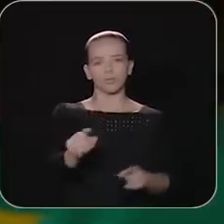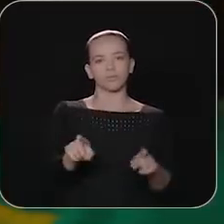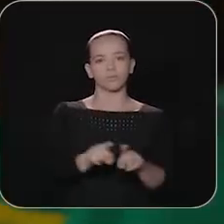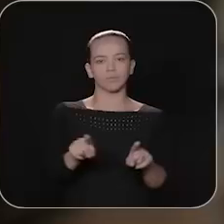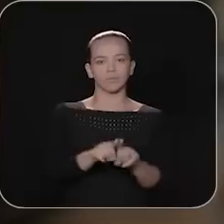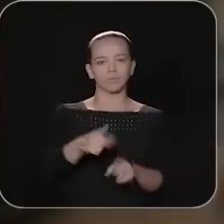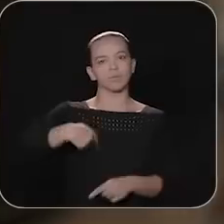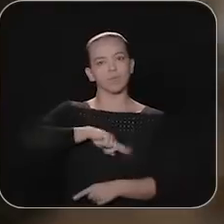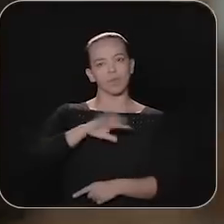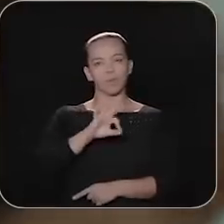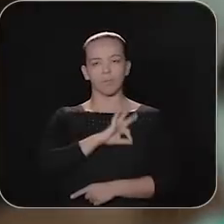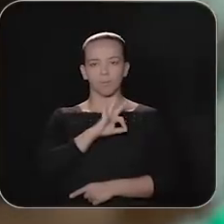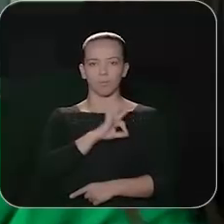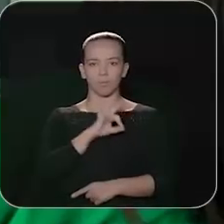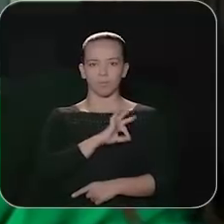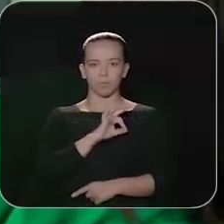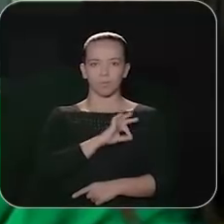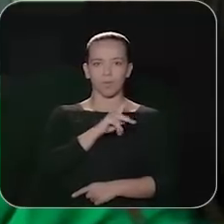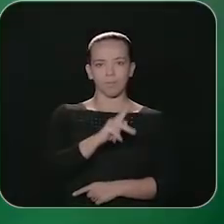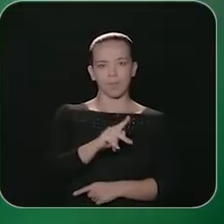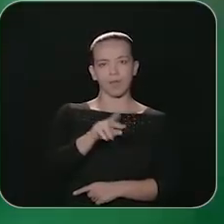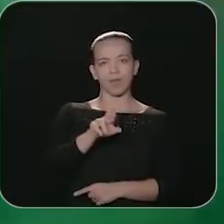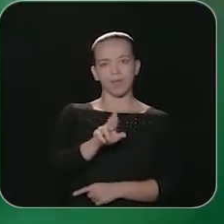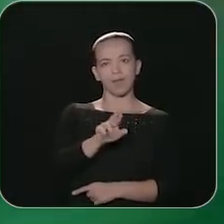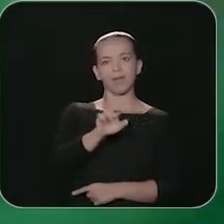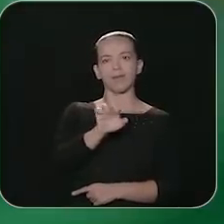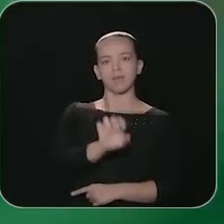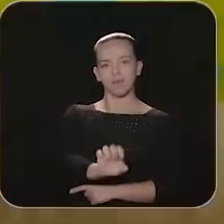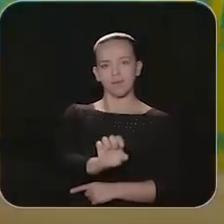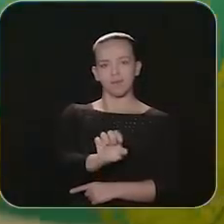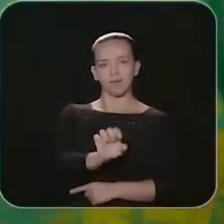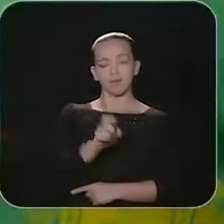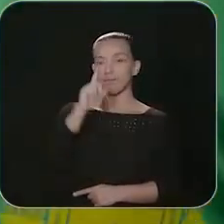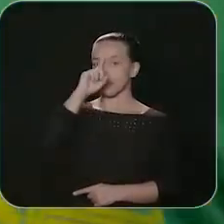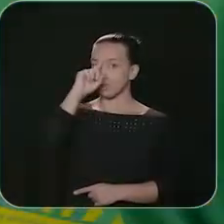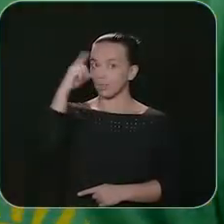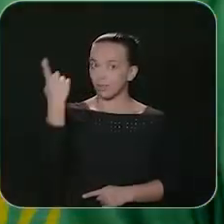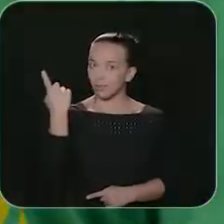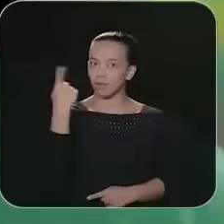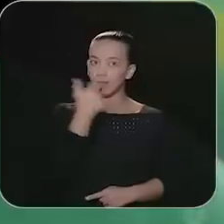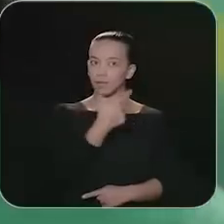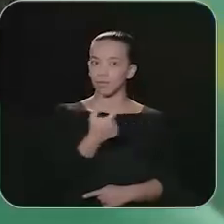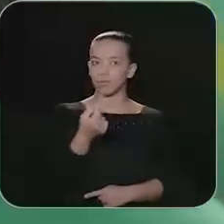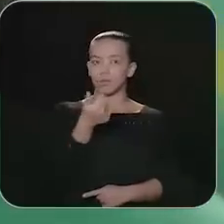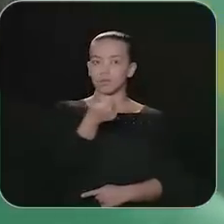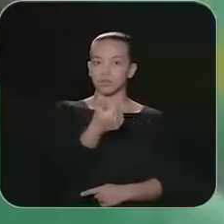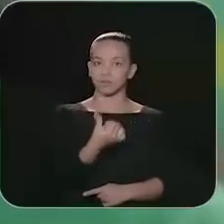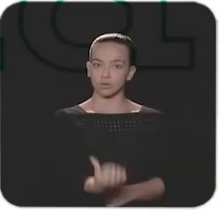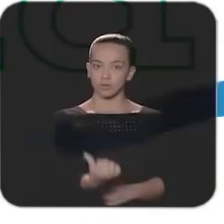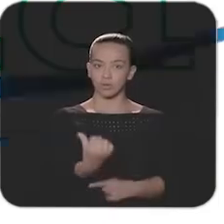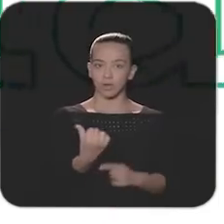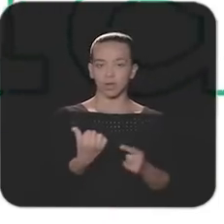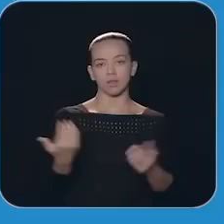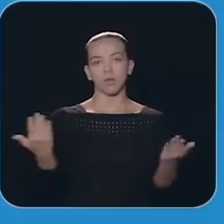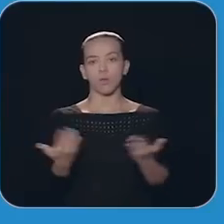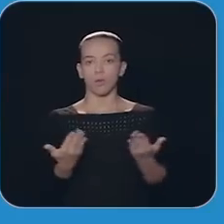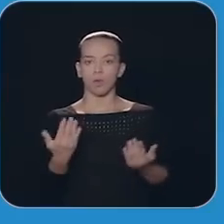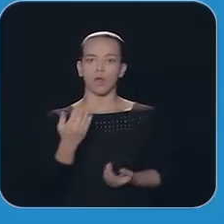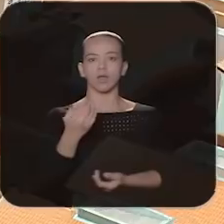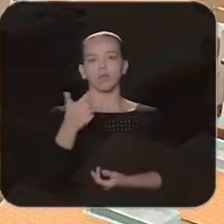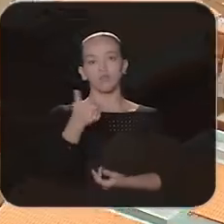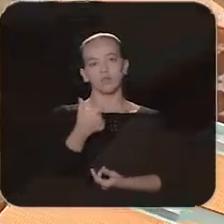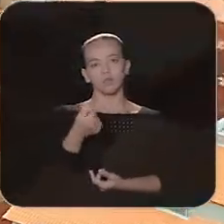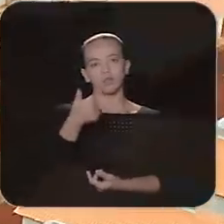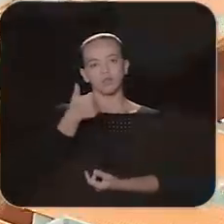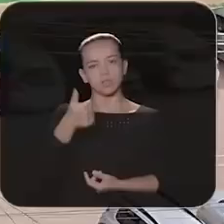Professor valorizado, com o melhor salário do Brasil. IDEB crescendo, com aluno aprendendo mais e faltando menos. Antes não tinha, agora